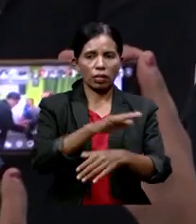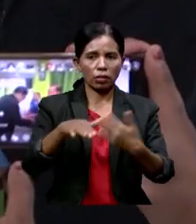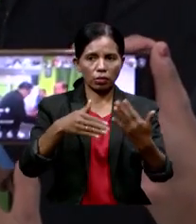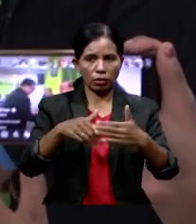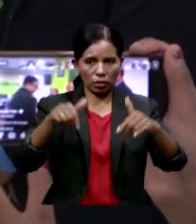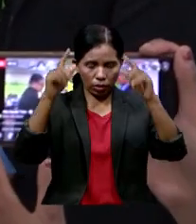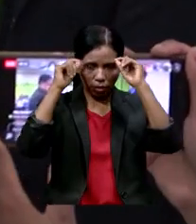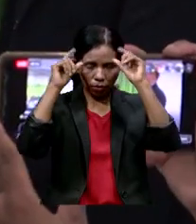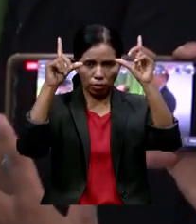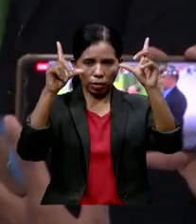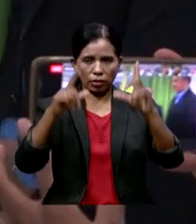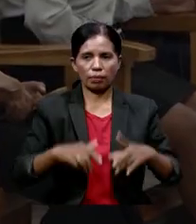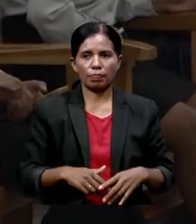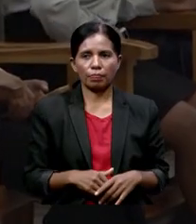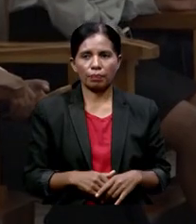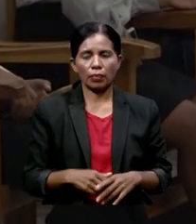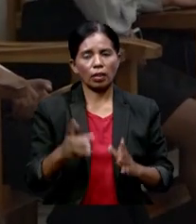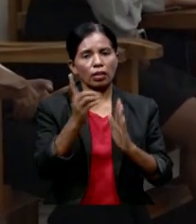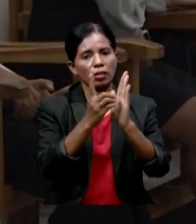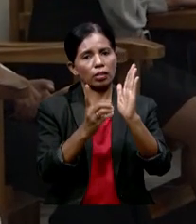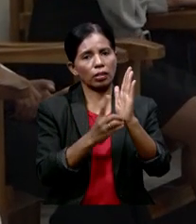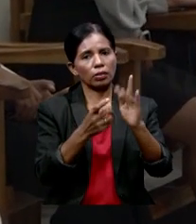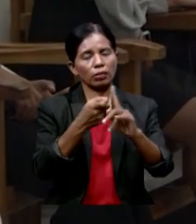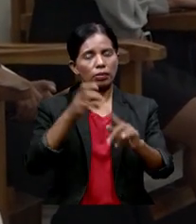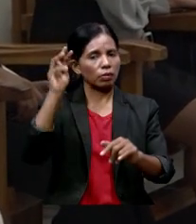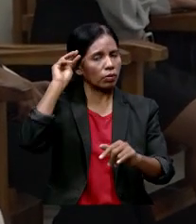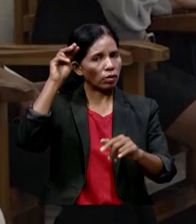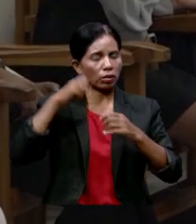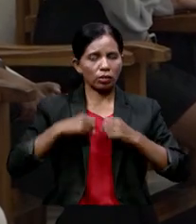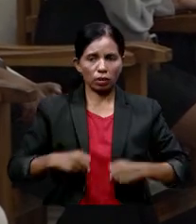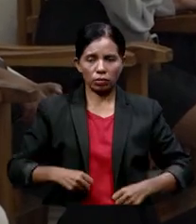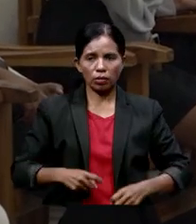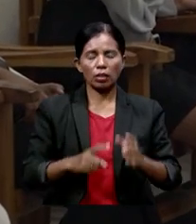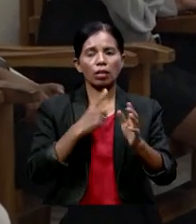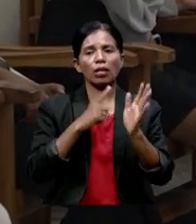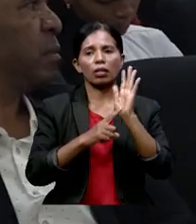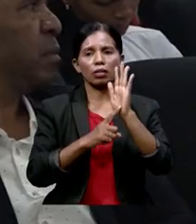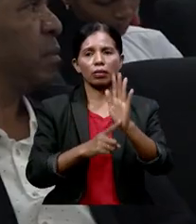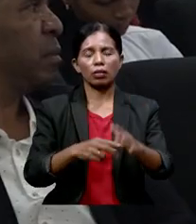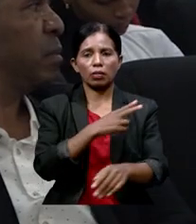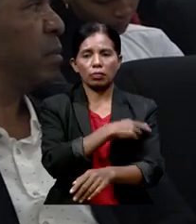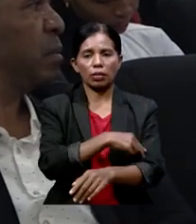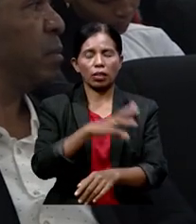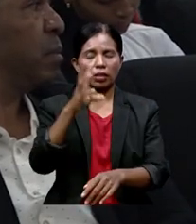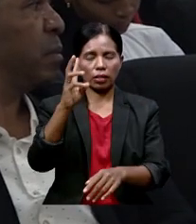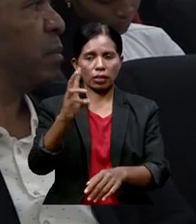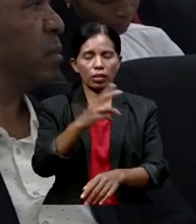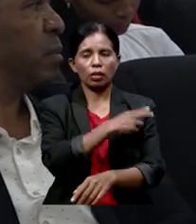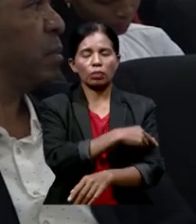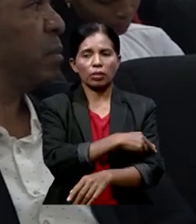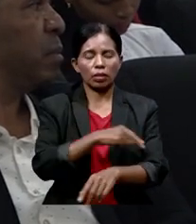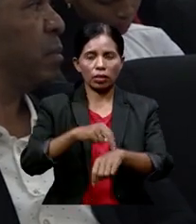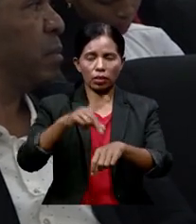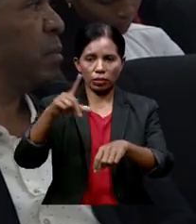território nacional. Dado o Ministério Saúde hatudu, dedau né e hospital né, Hanesang Hospital Nacional,